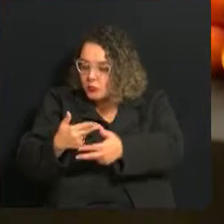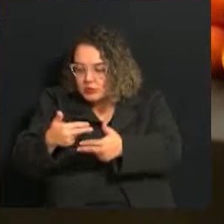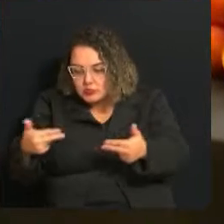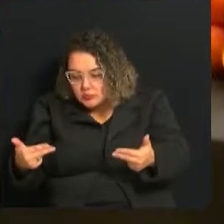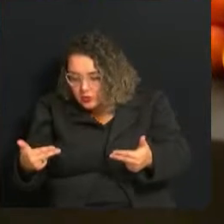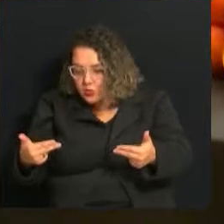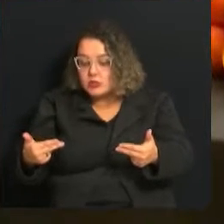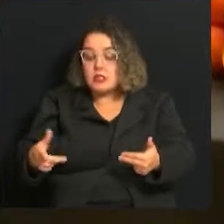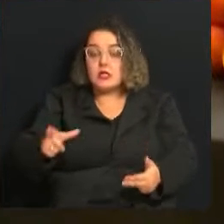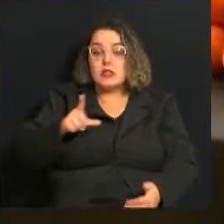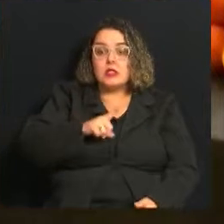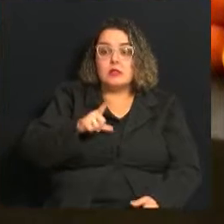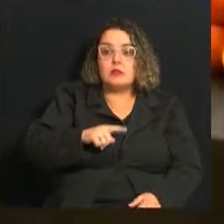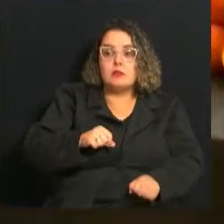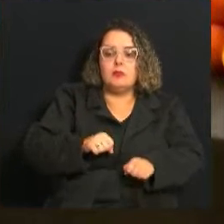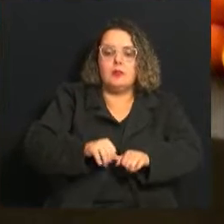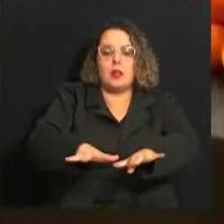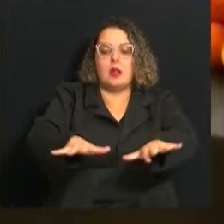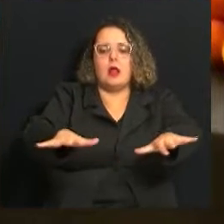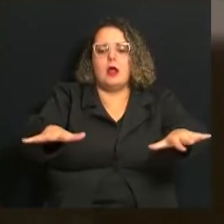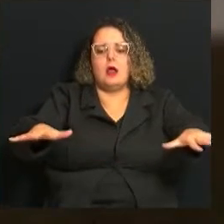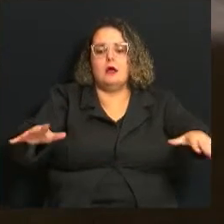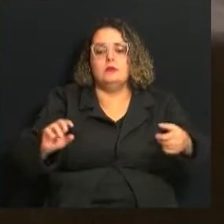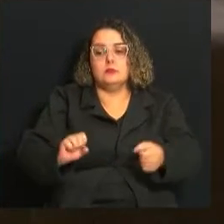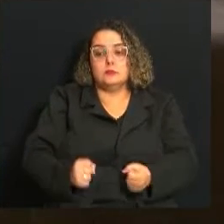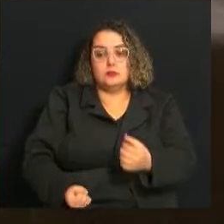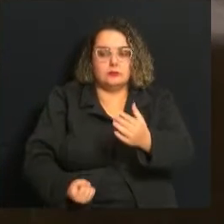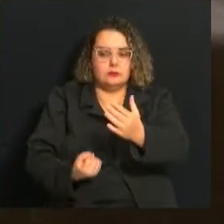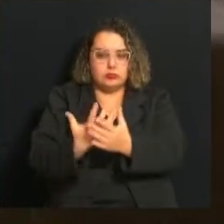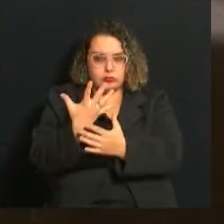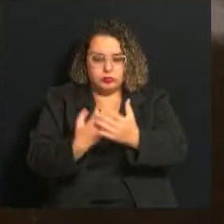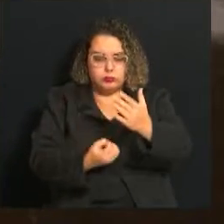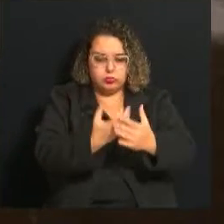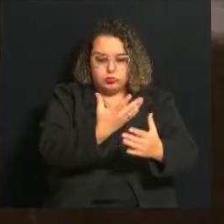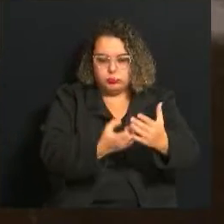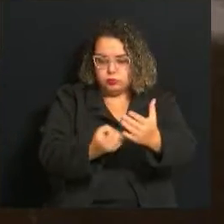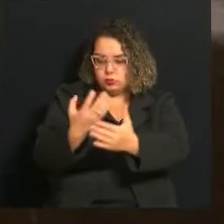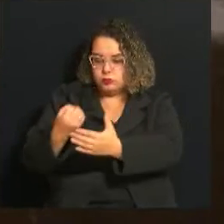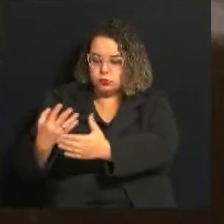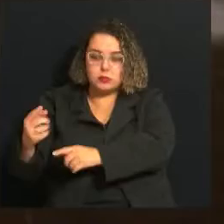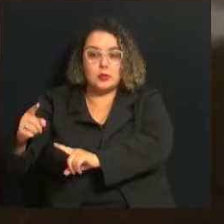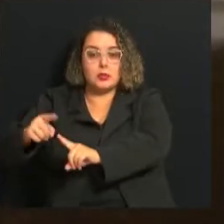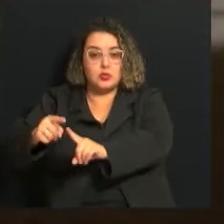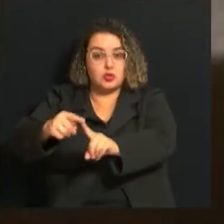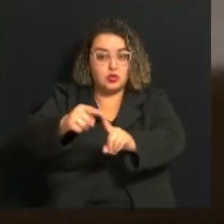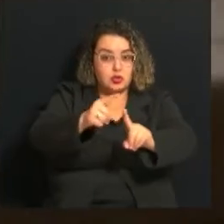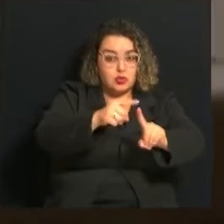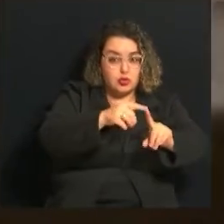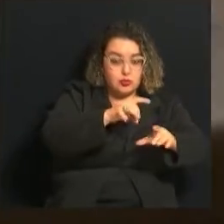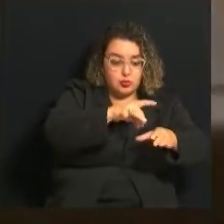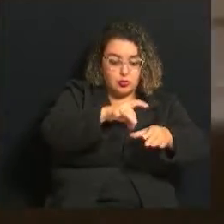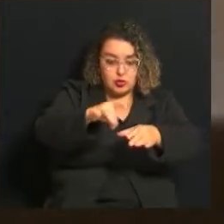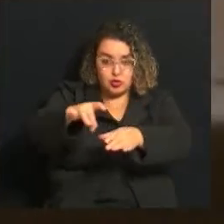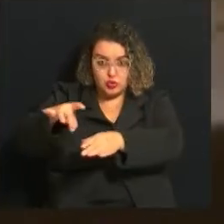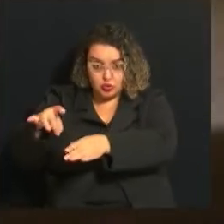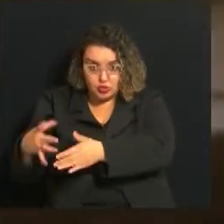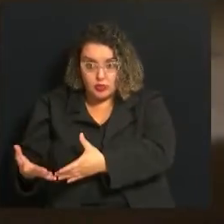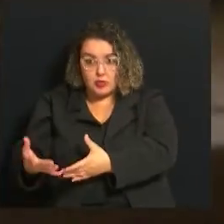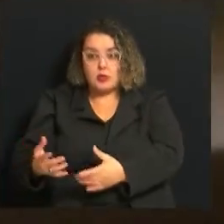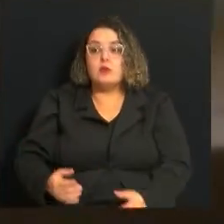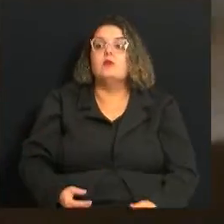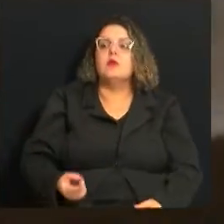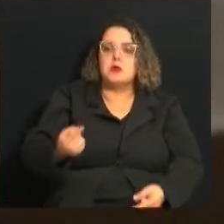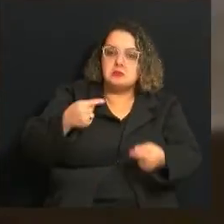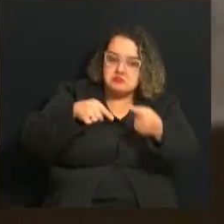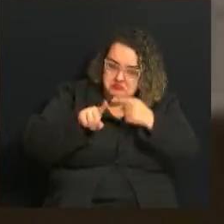uma grande multiplicação desse esforço na área de criação de tipos e foi um grande sucesso. O Instituto